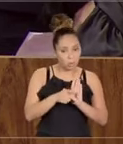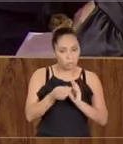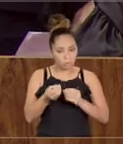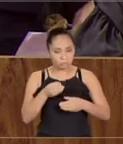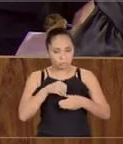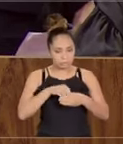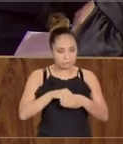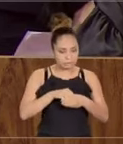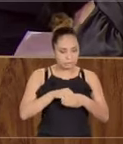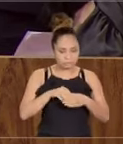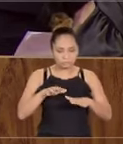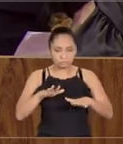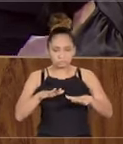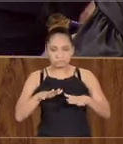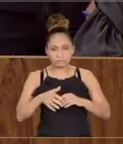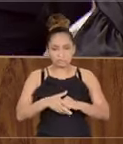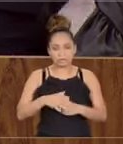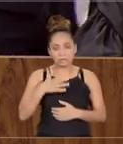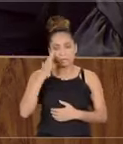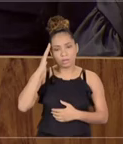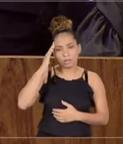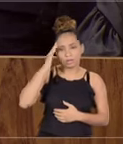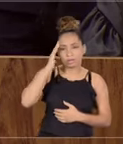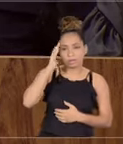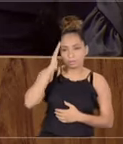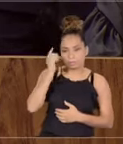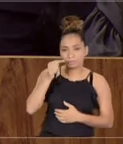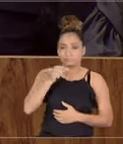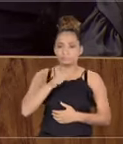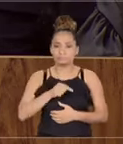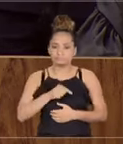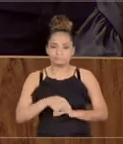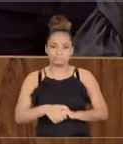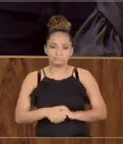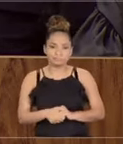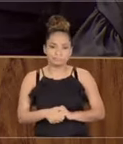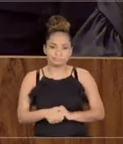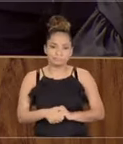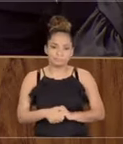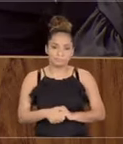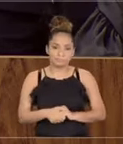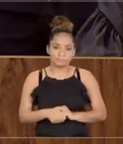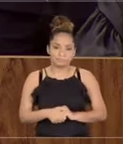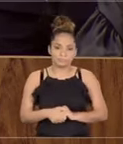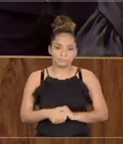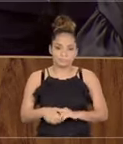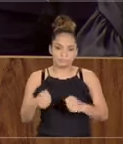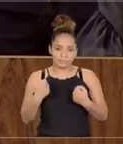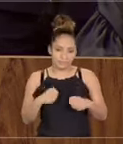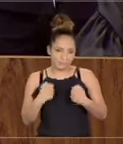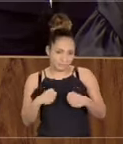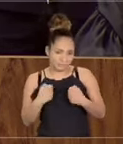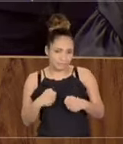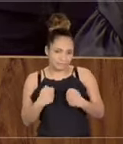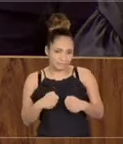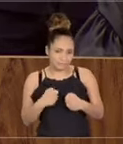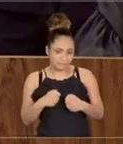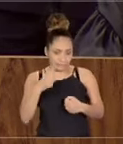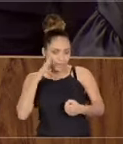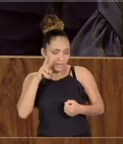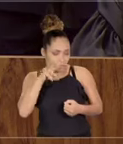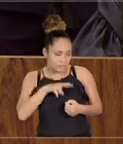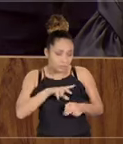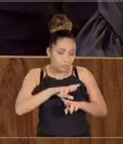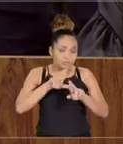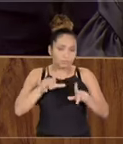dentro da situação, eu entendo que, nesse caso, esse aspecto deve ser sopesado de uma forma diferente. Então,